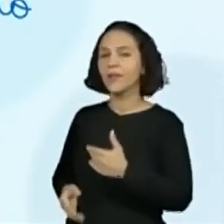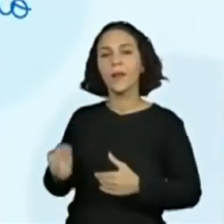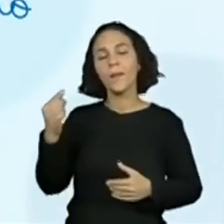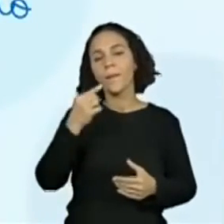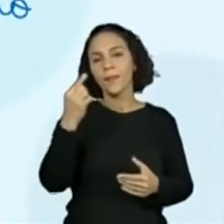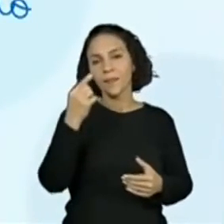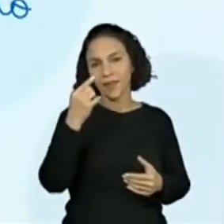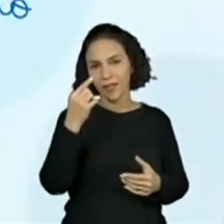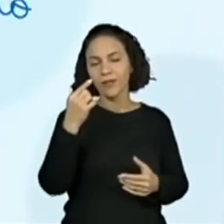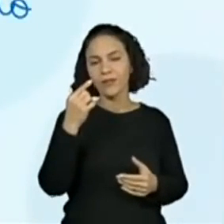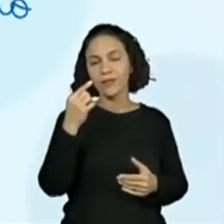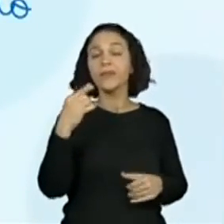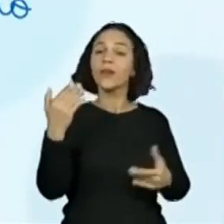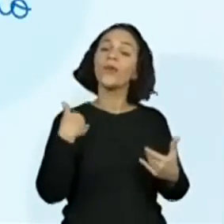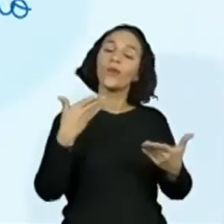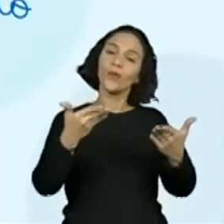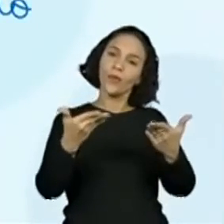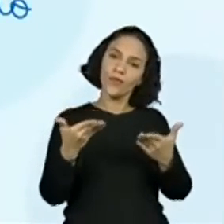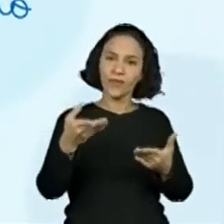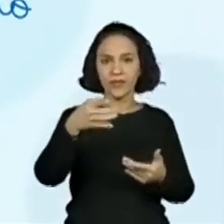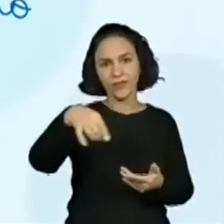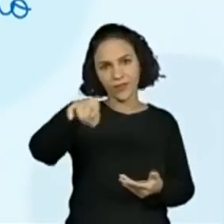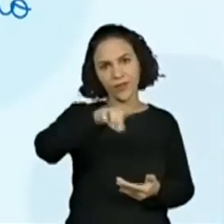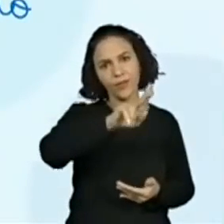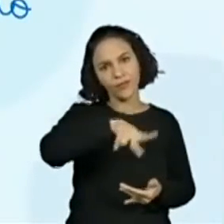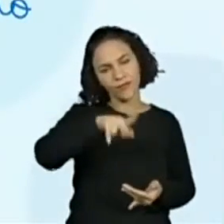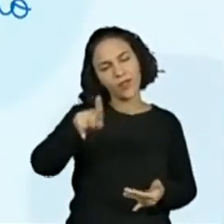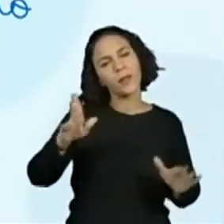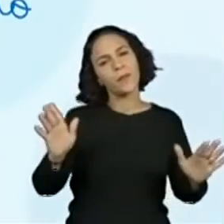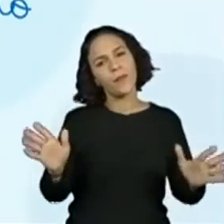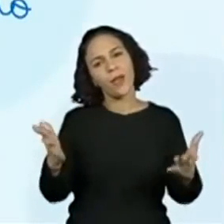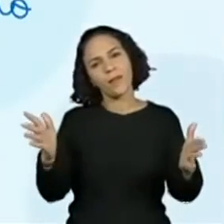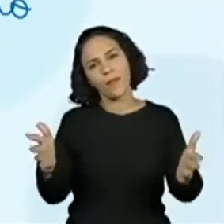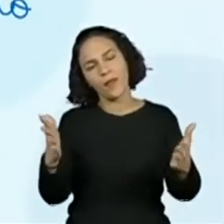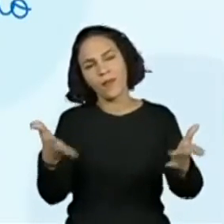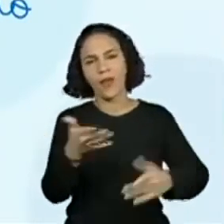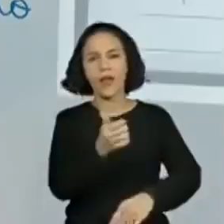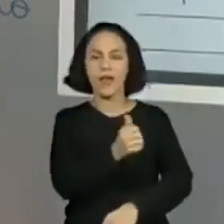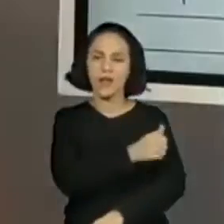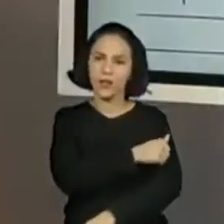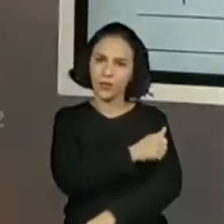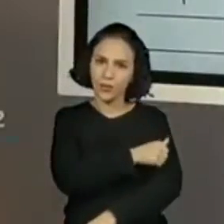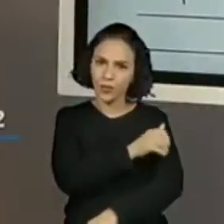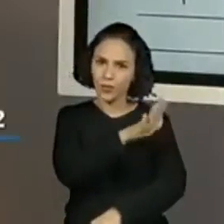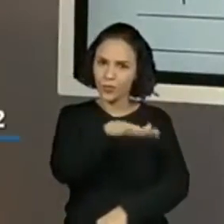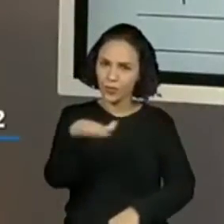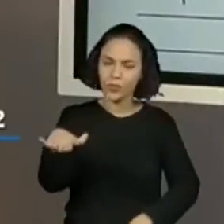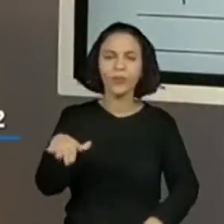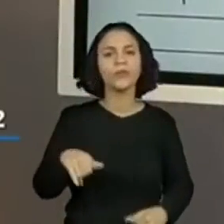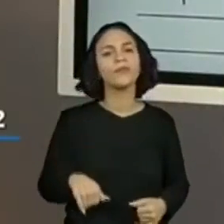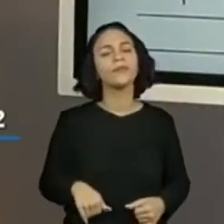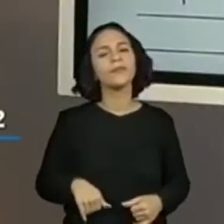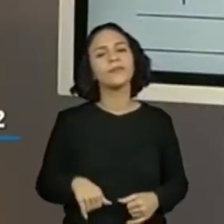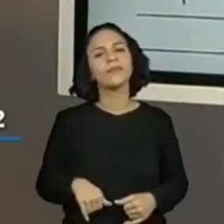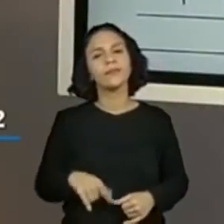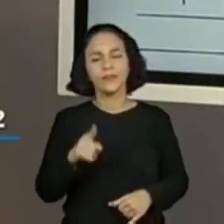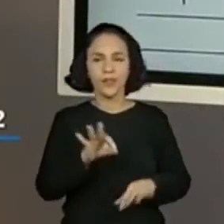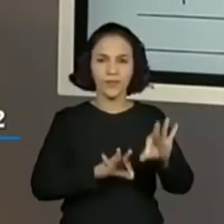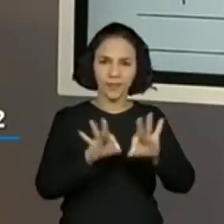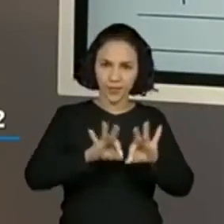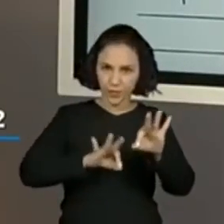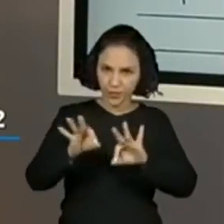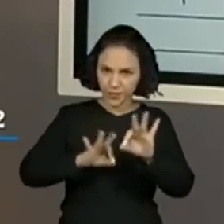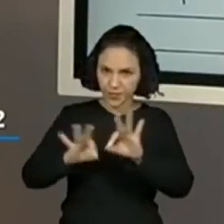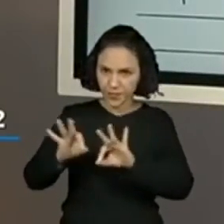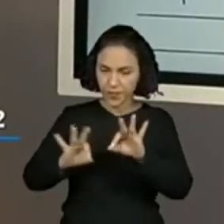tópico. Aí eu convido vocês, professores, a incentivar os nossos alunos, a partir deste